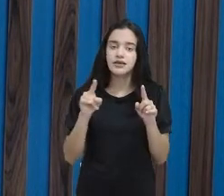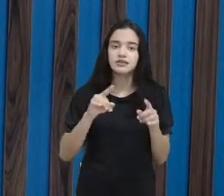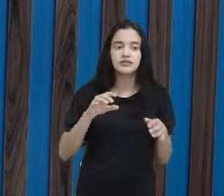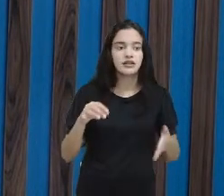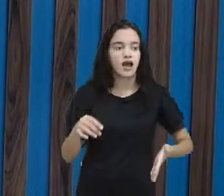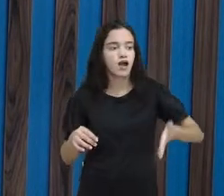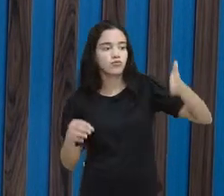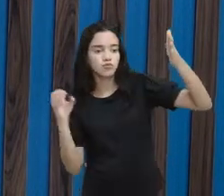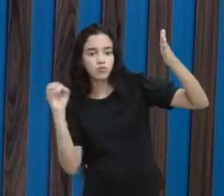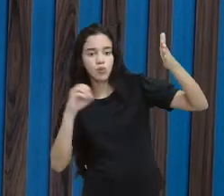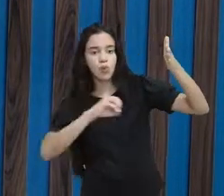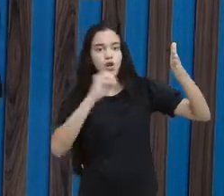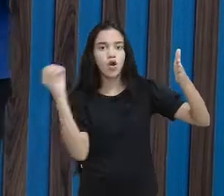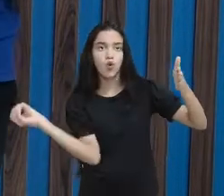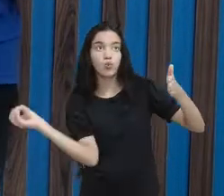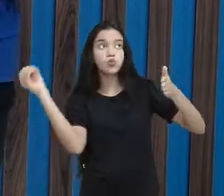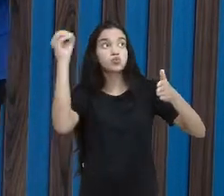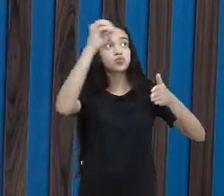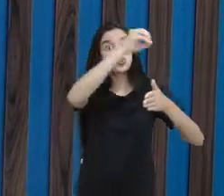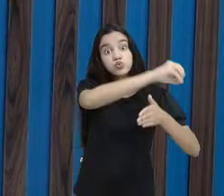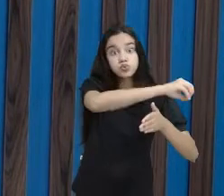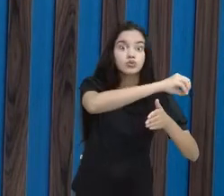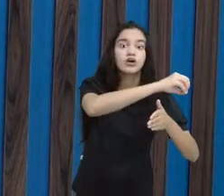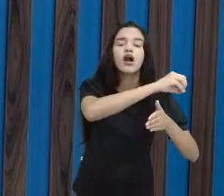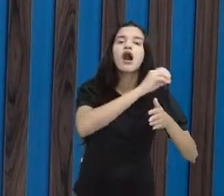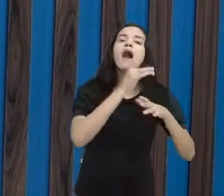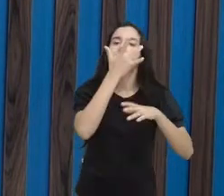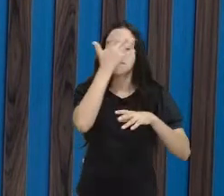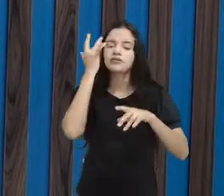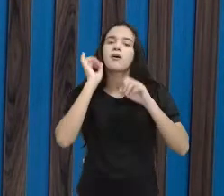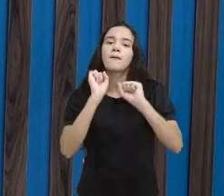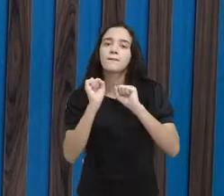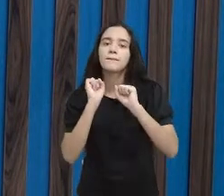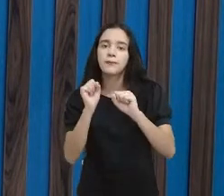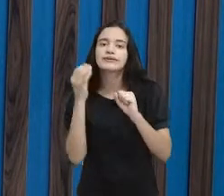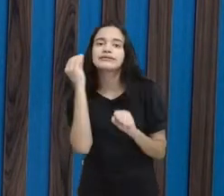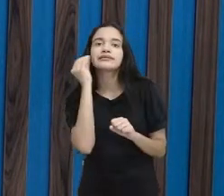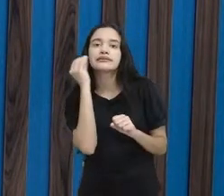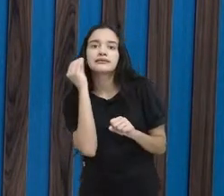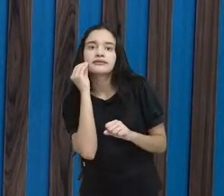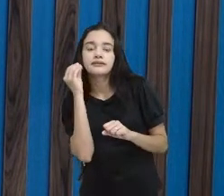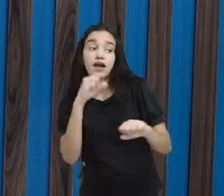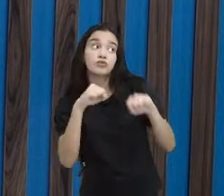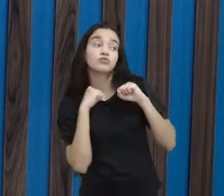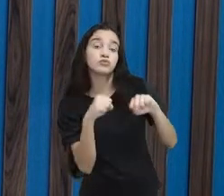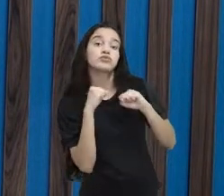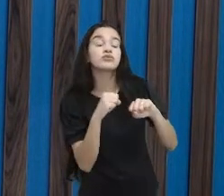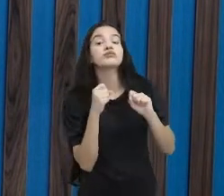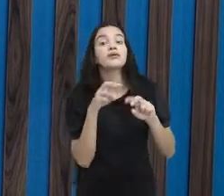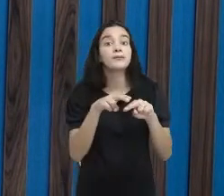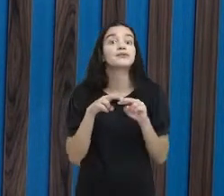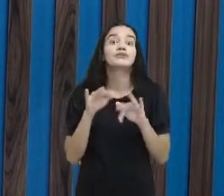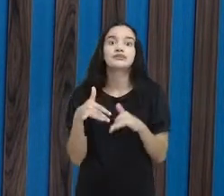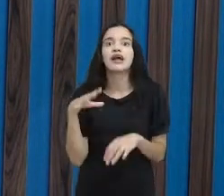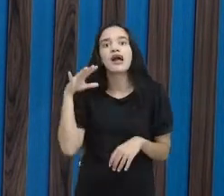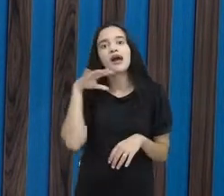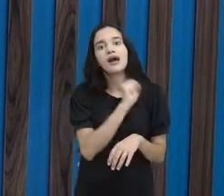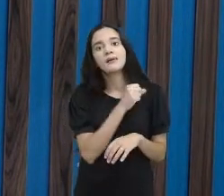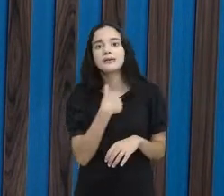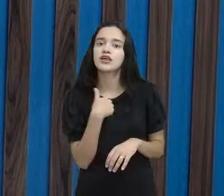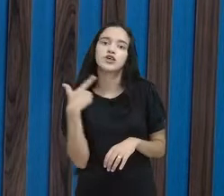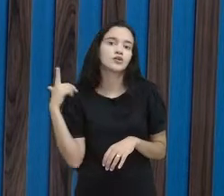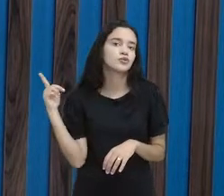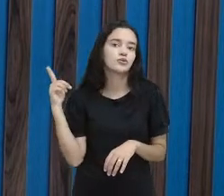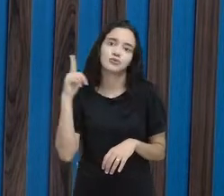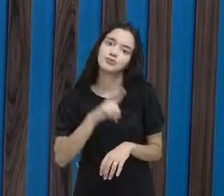da quadra, a pessoa pode ir lá tentar recuperar. Então é bem rápido, por isso eu já estou dizendo antes, porque acontece tão rápido que talvez eu não